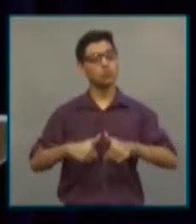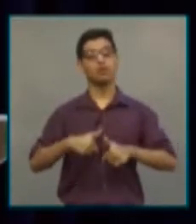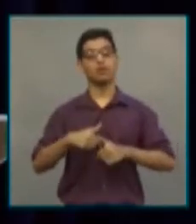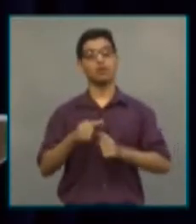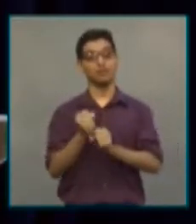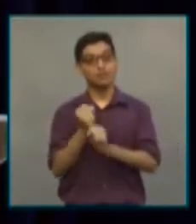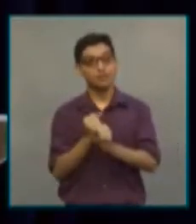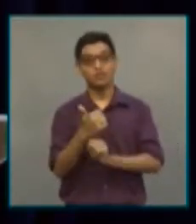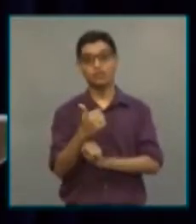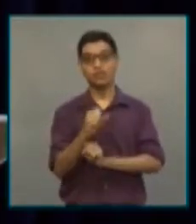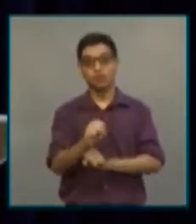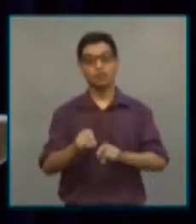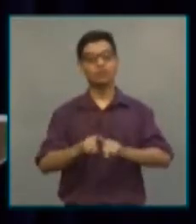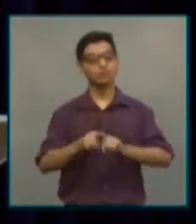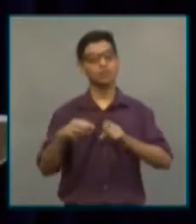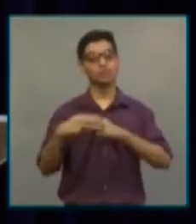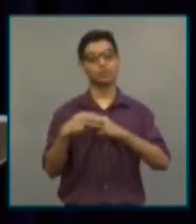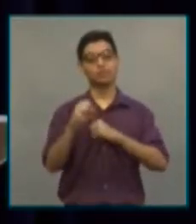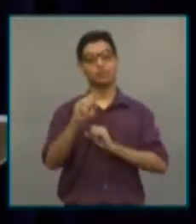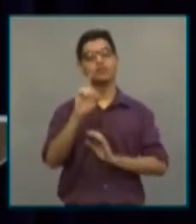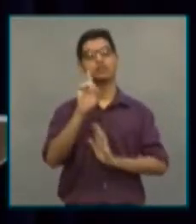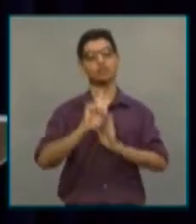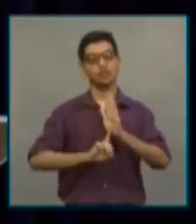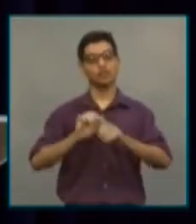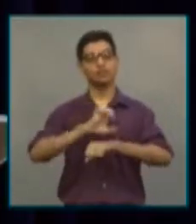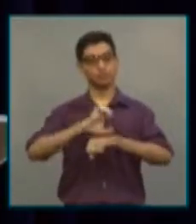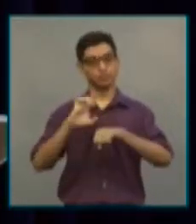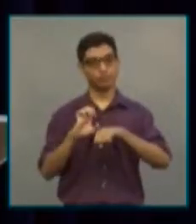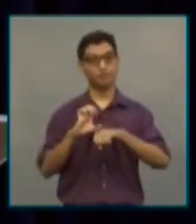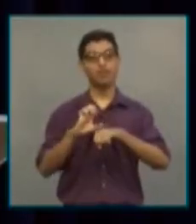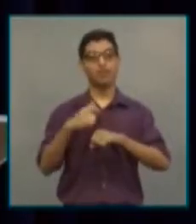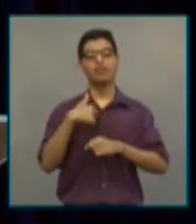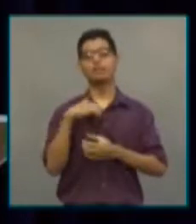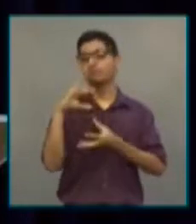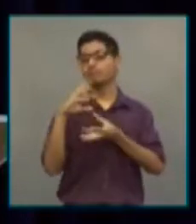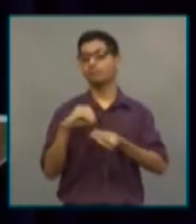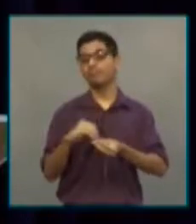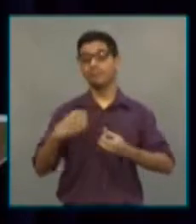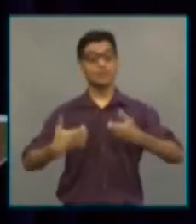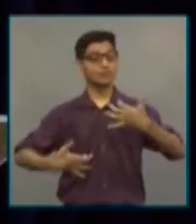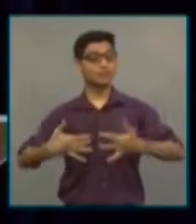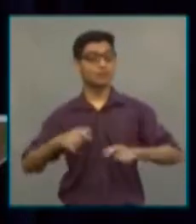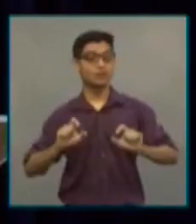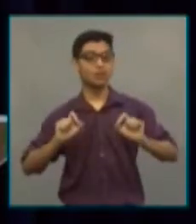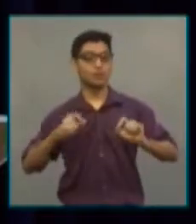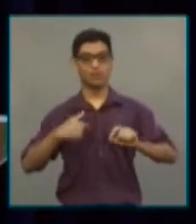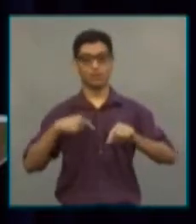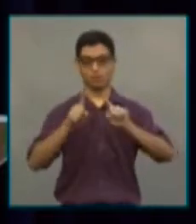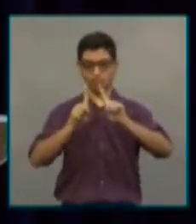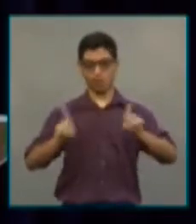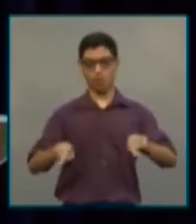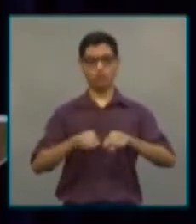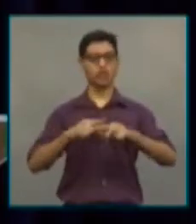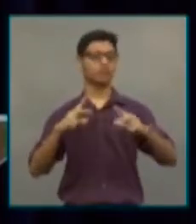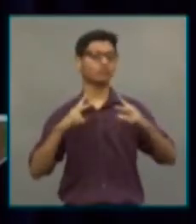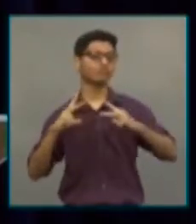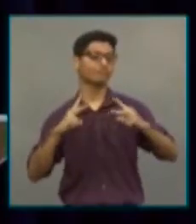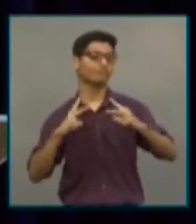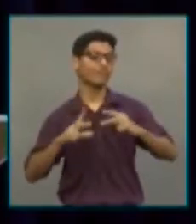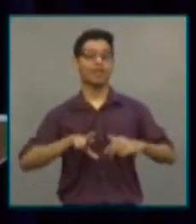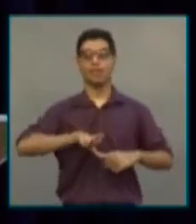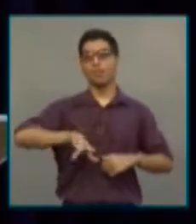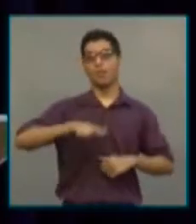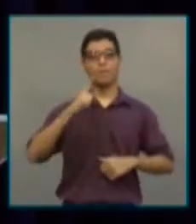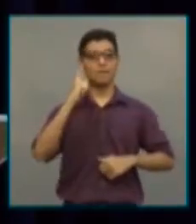Direito Constitucional. Gostaria aqui de brevemente dizer que nunca tive um projeto pessoal de ser presidente